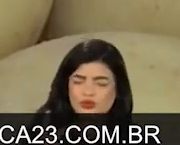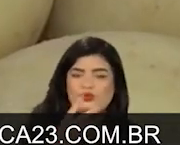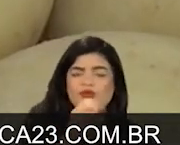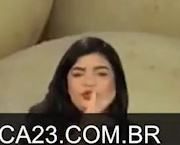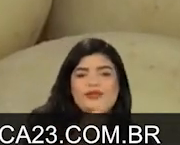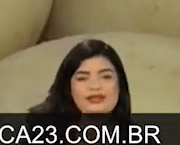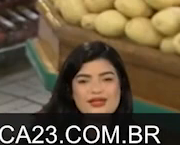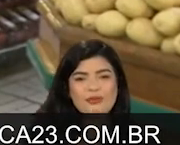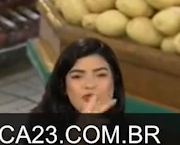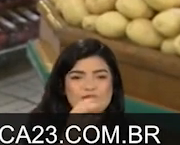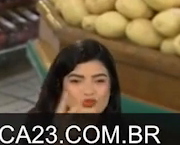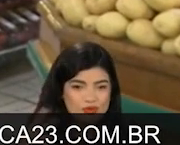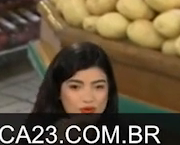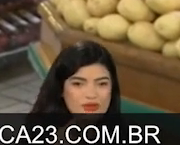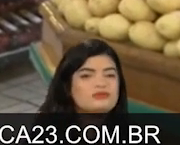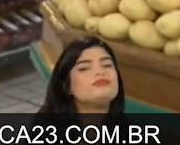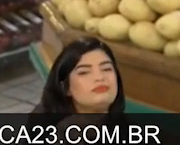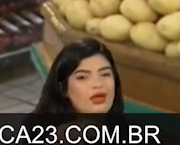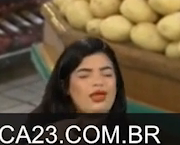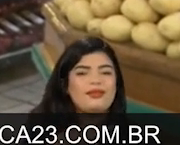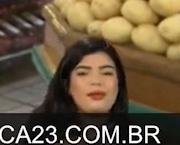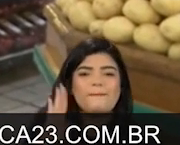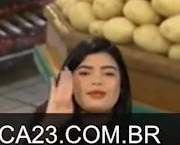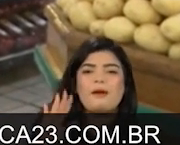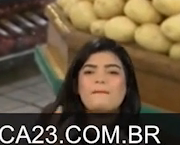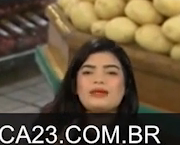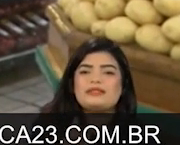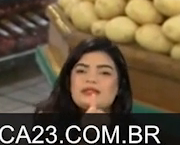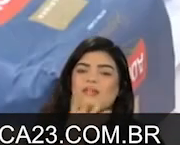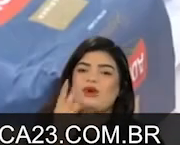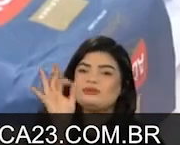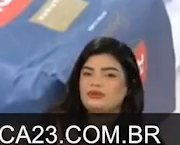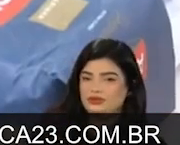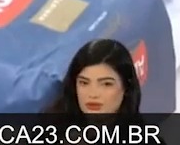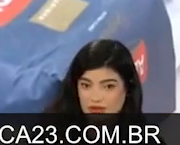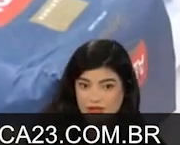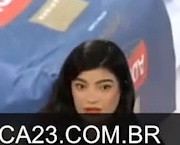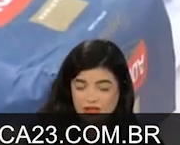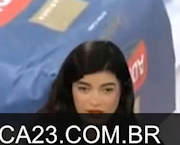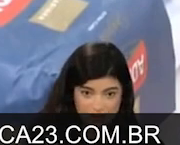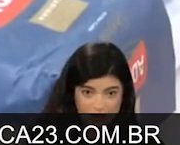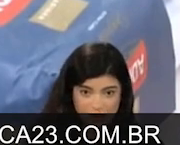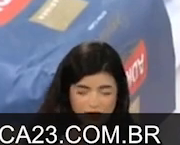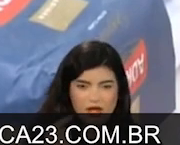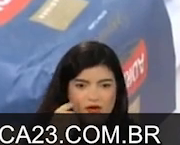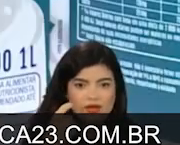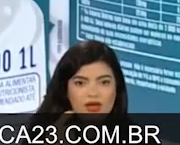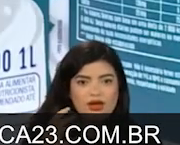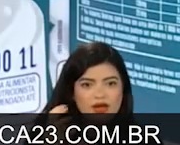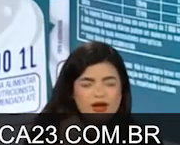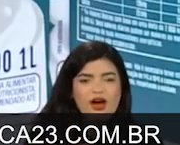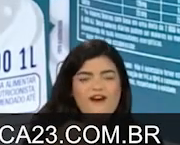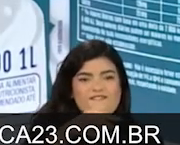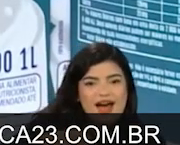de 2022. Foi um aumento de mais de 64%. Na sequência, farinha de trigo,